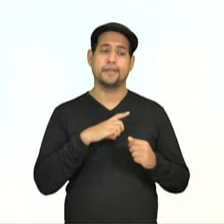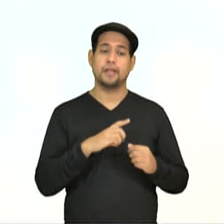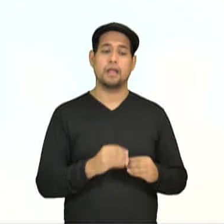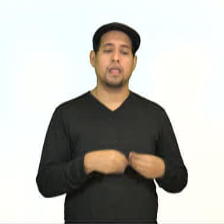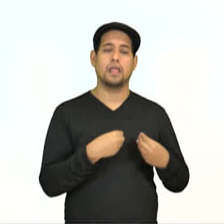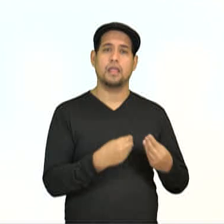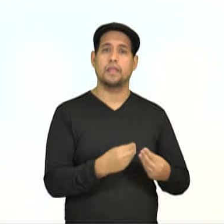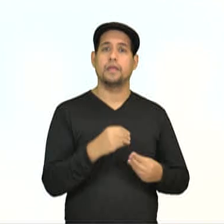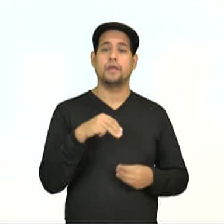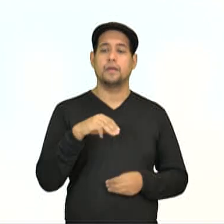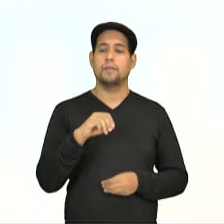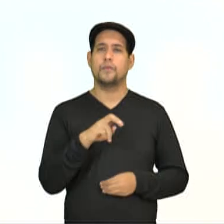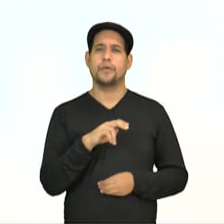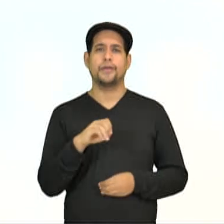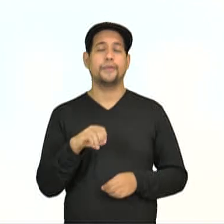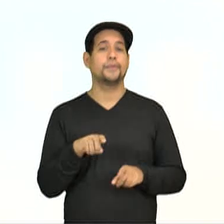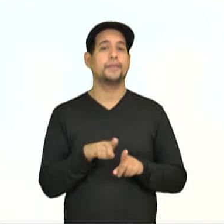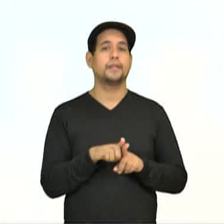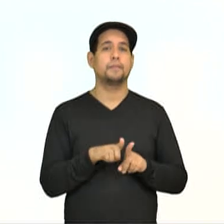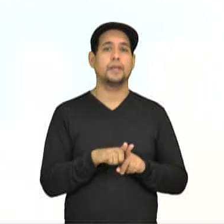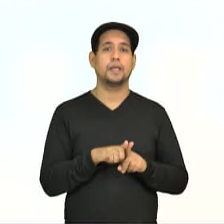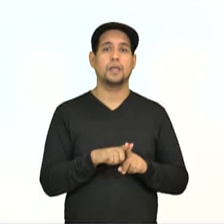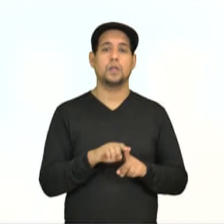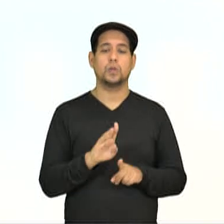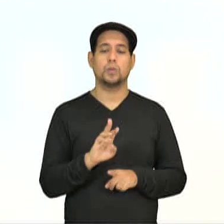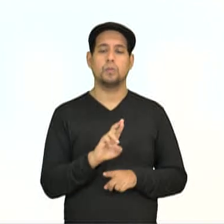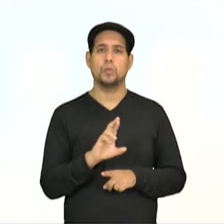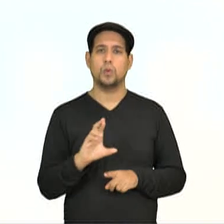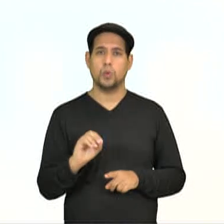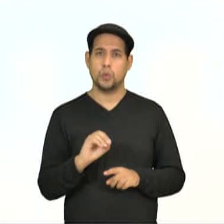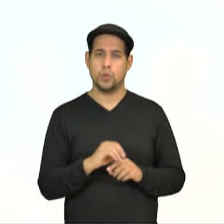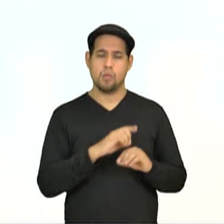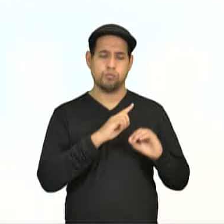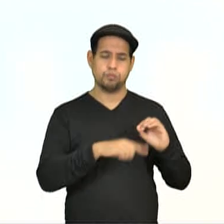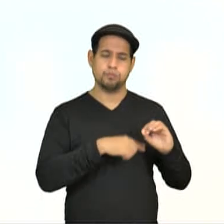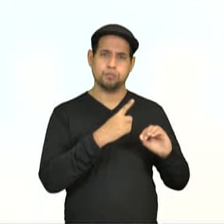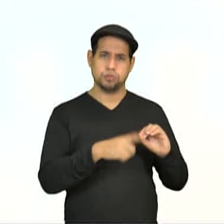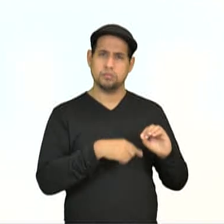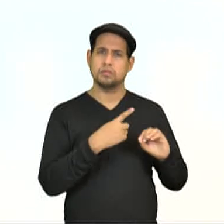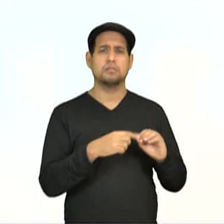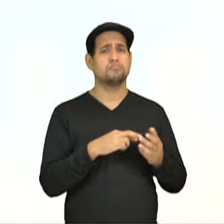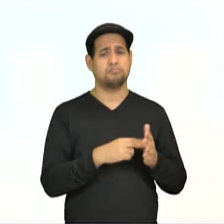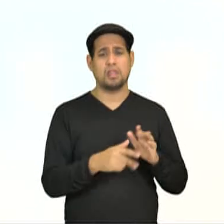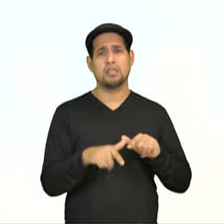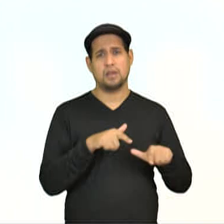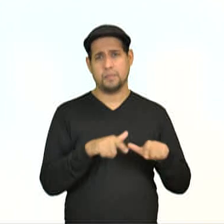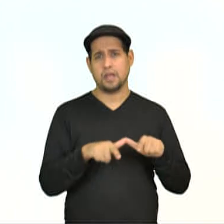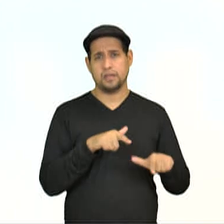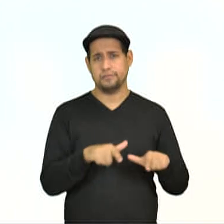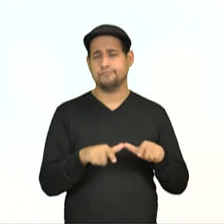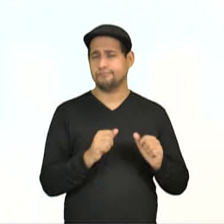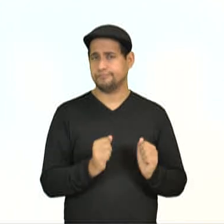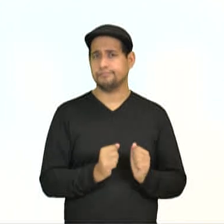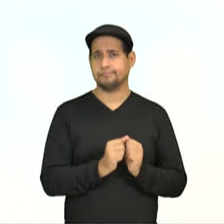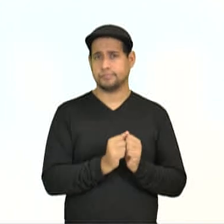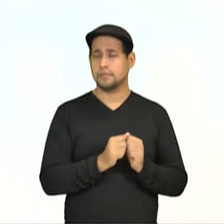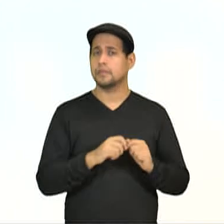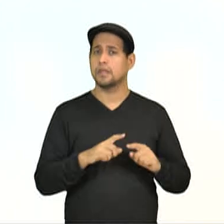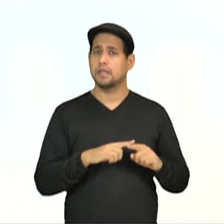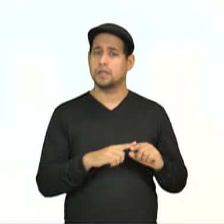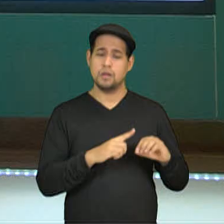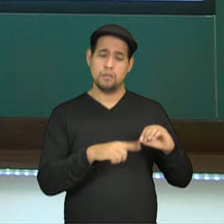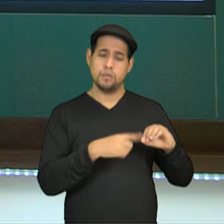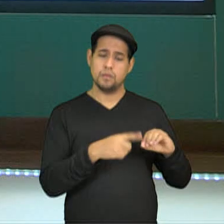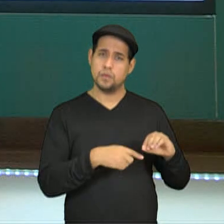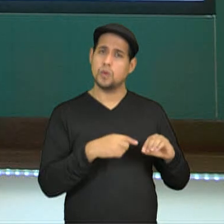moinho, né, e um burro. Ora, o moinho e o burro, eles serviriam para o trabalho, né? Tendo o moinho e o